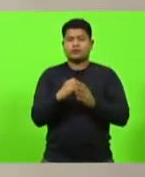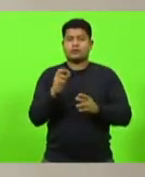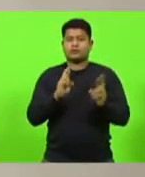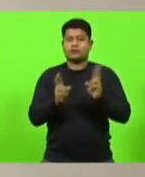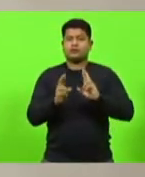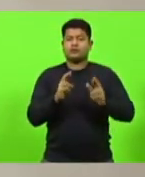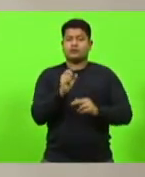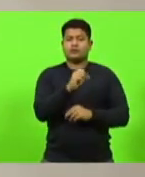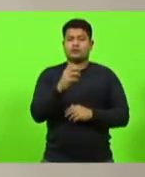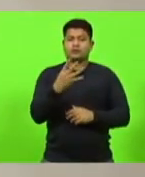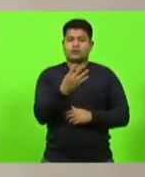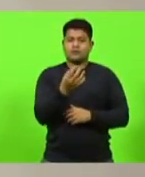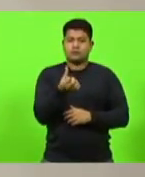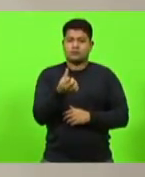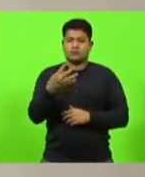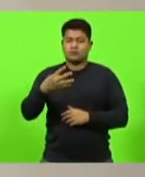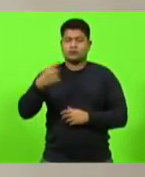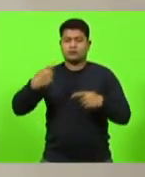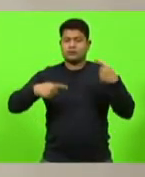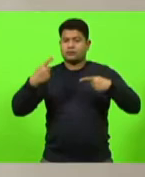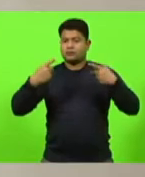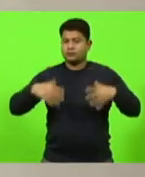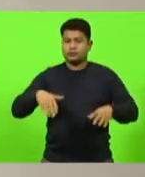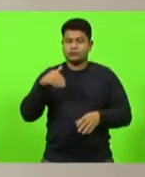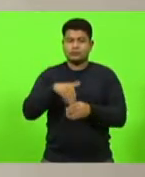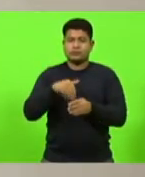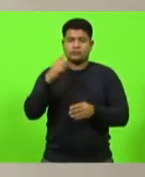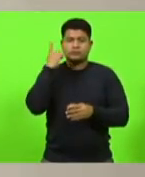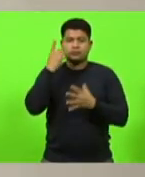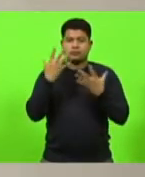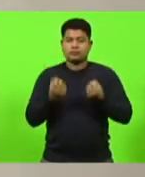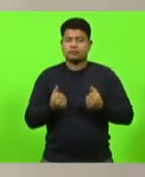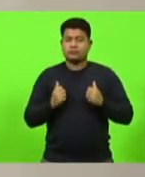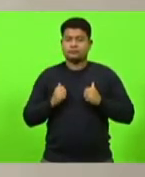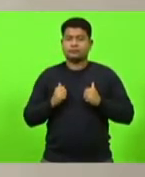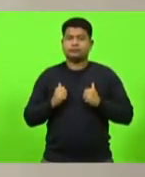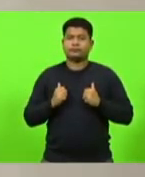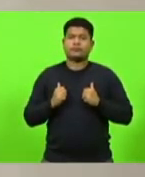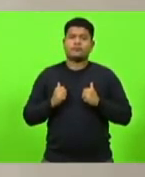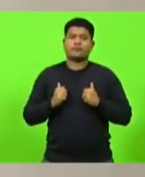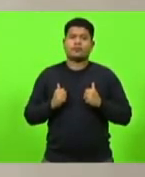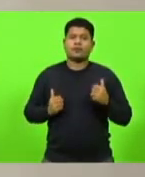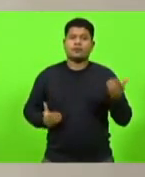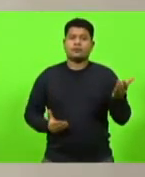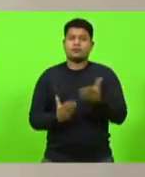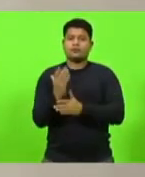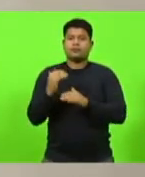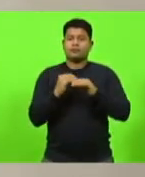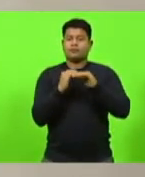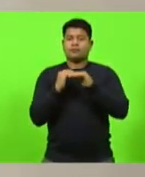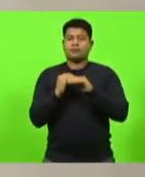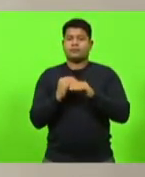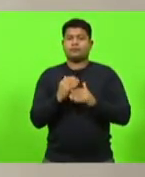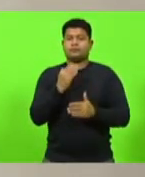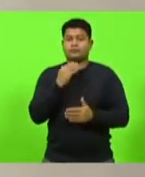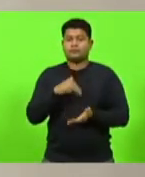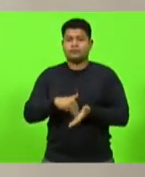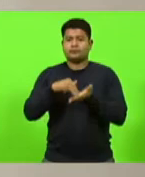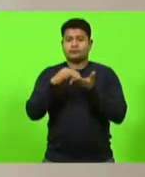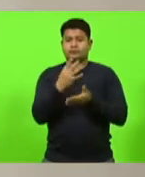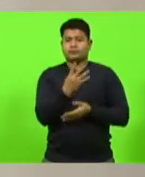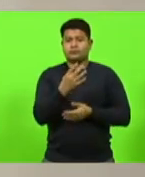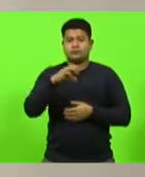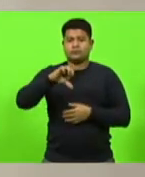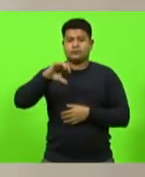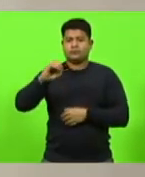discussão. Não havendo quem queira discutir, em votação. Deputados que aprovam, permaneçam como se encontram. Aprovado por unanimidade. Moção 490,